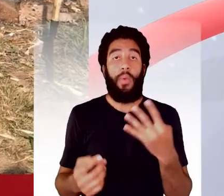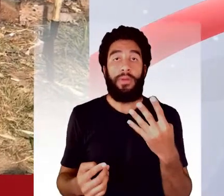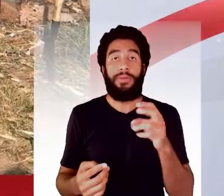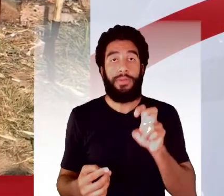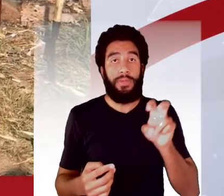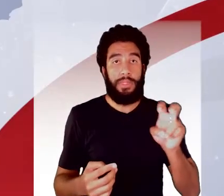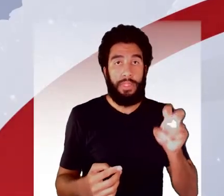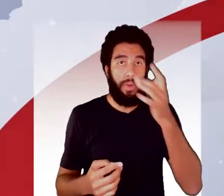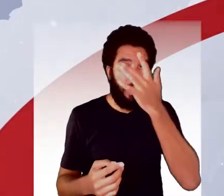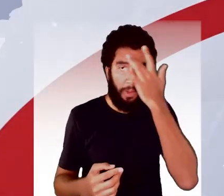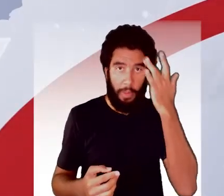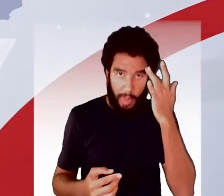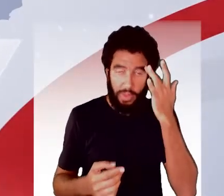2021,